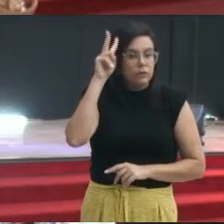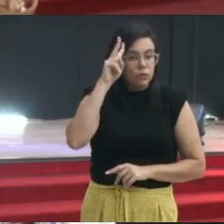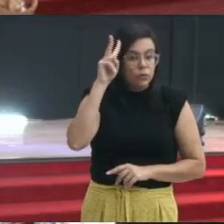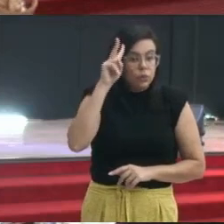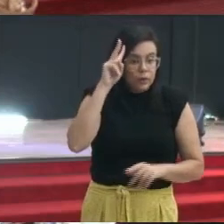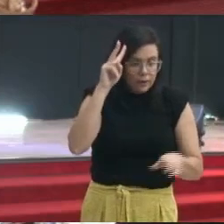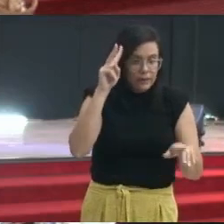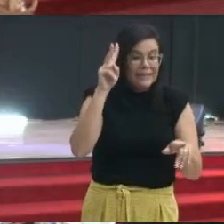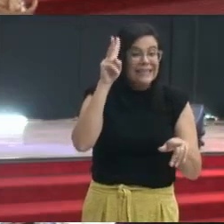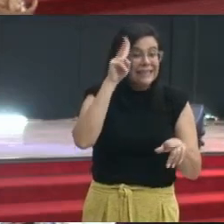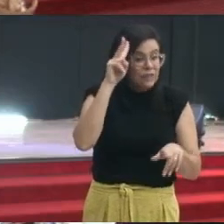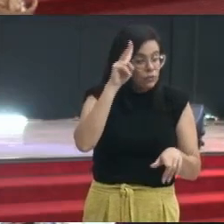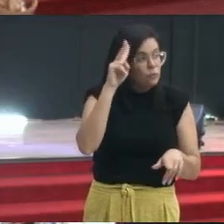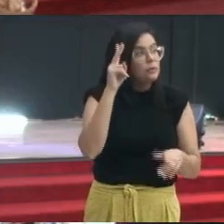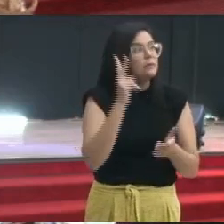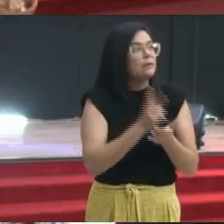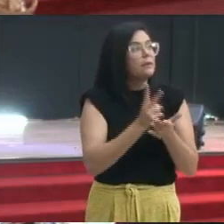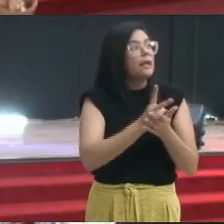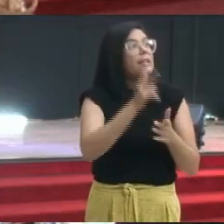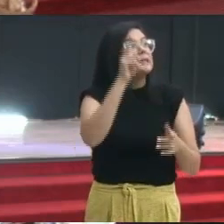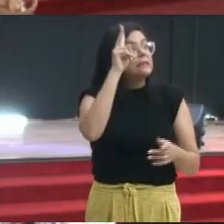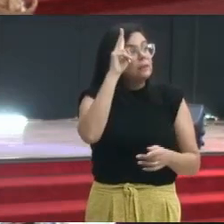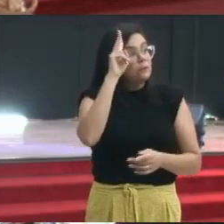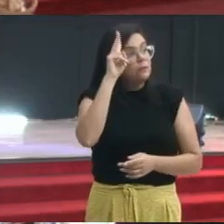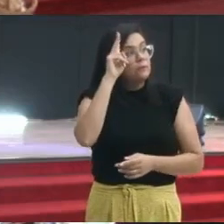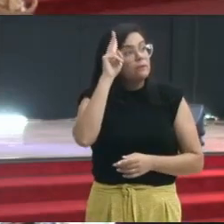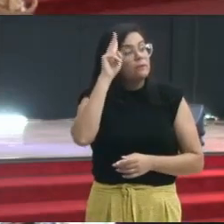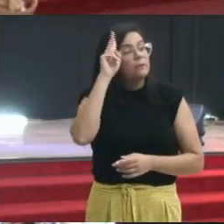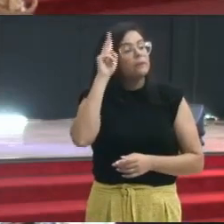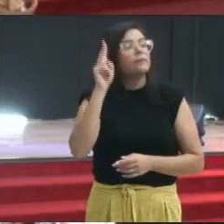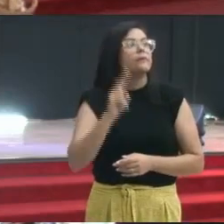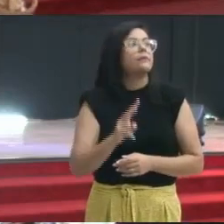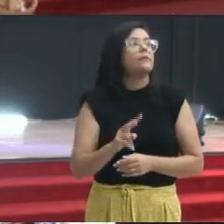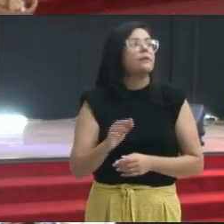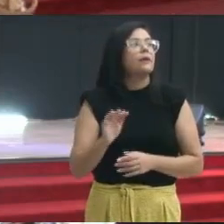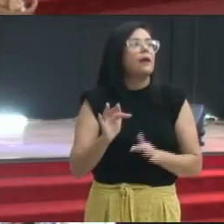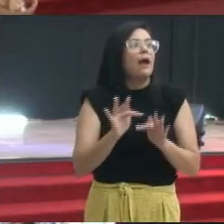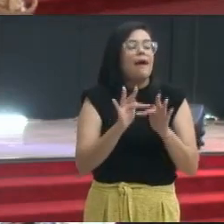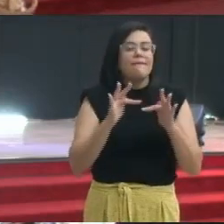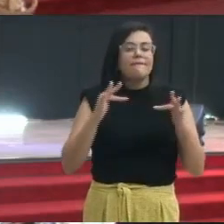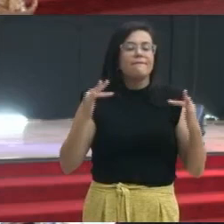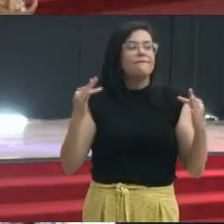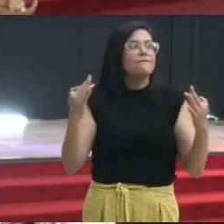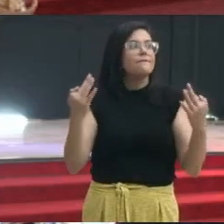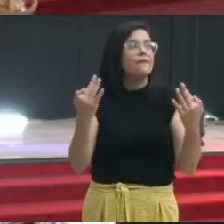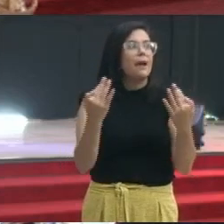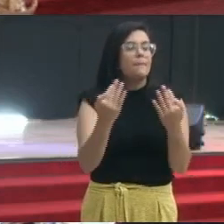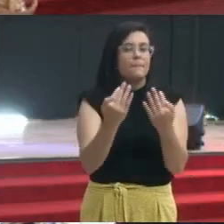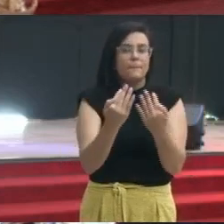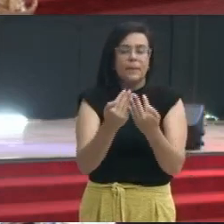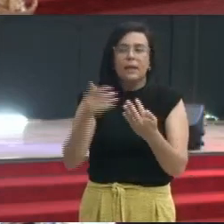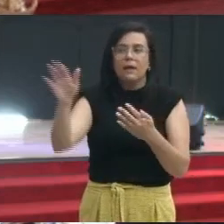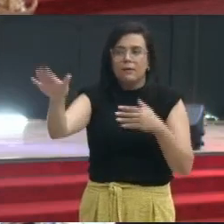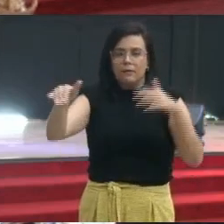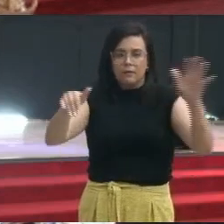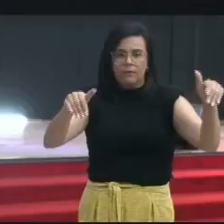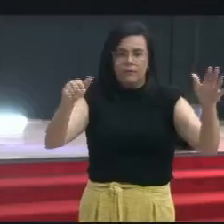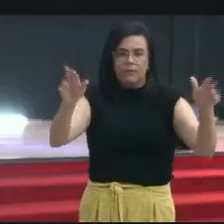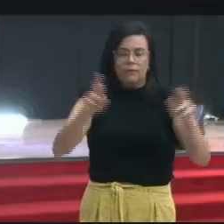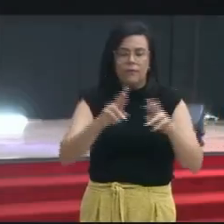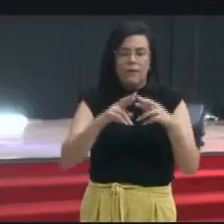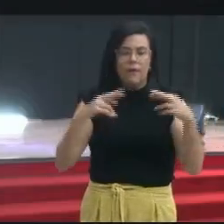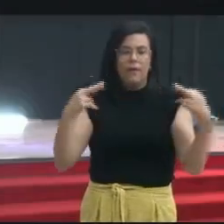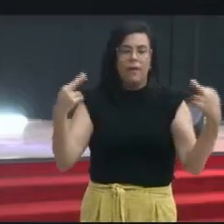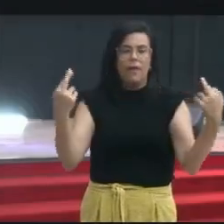Que dia? Toda segunda-feira. você vai reunir a sua família para um